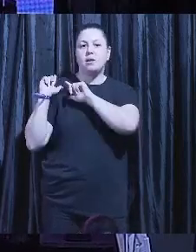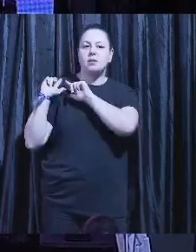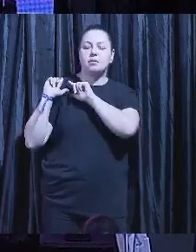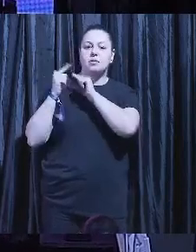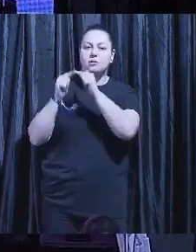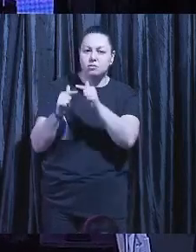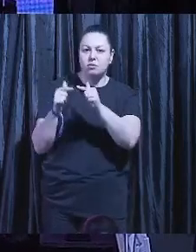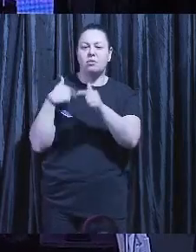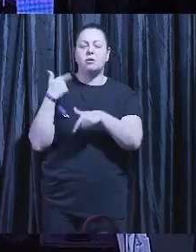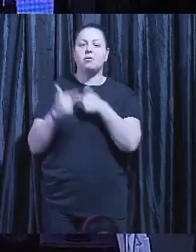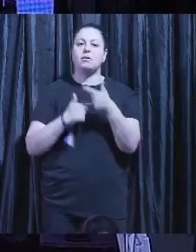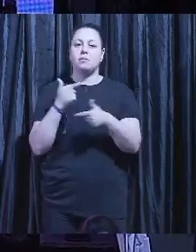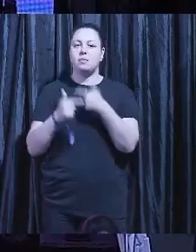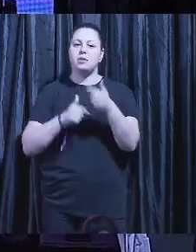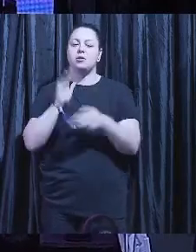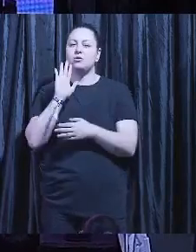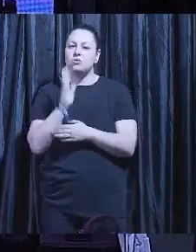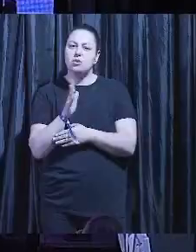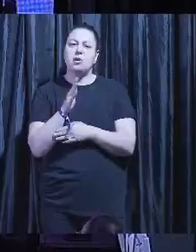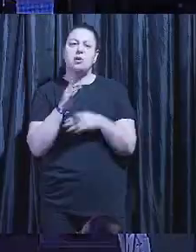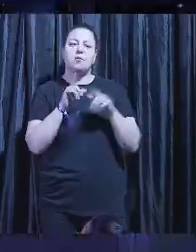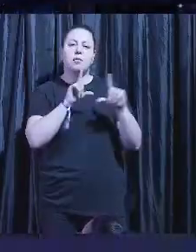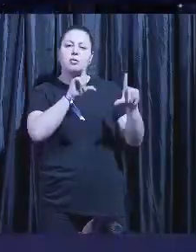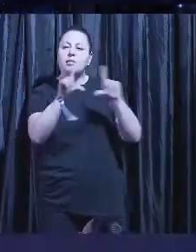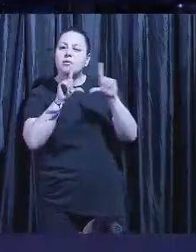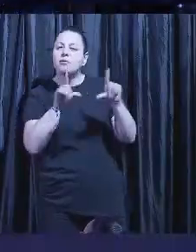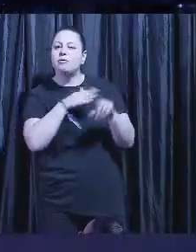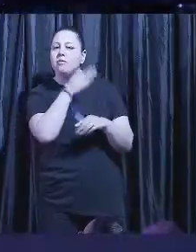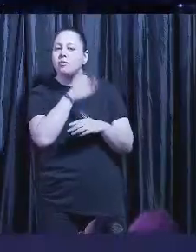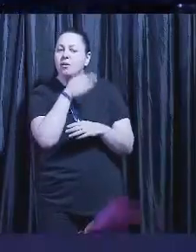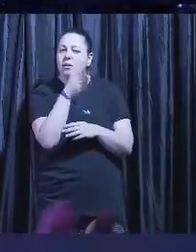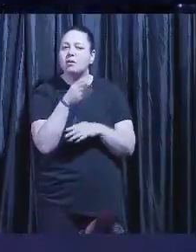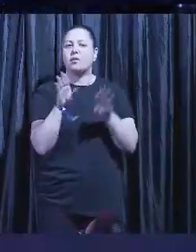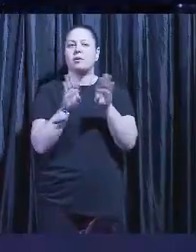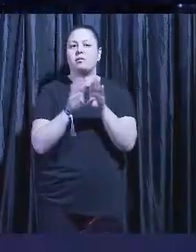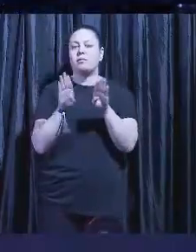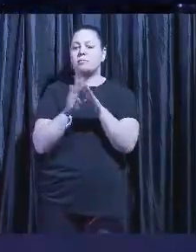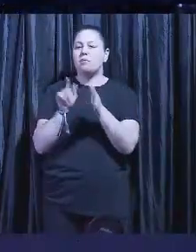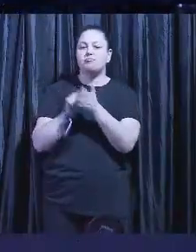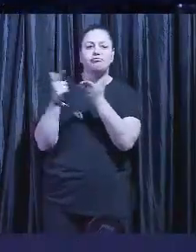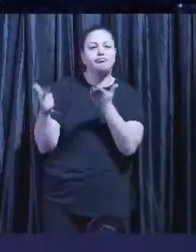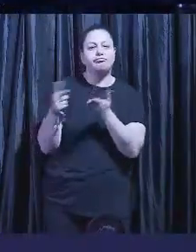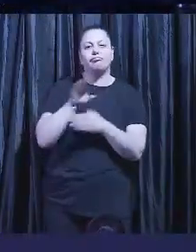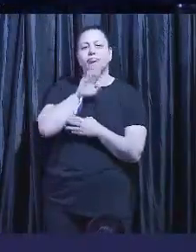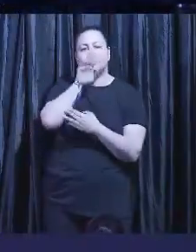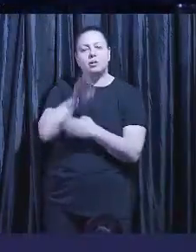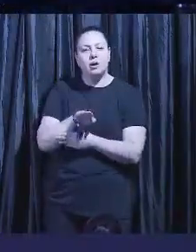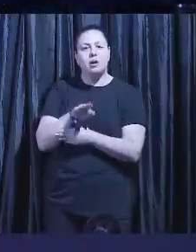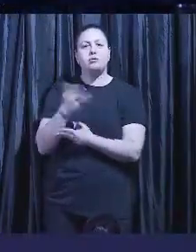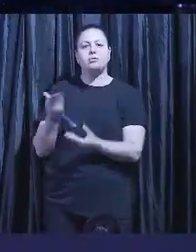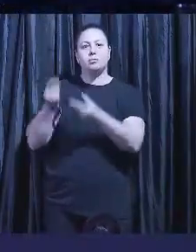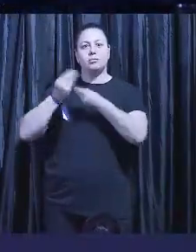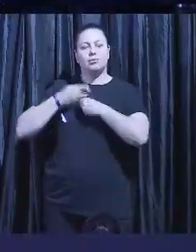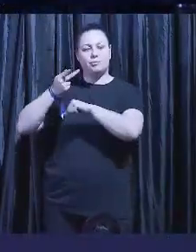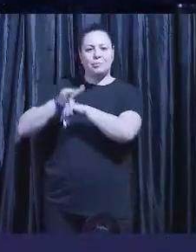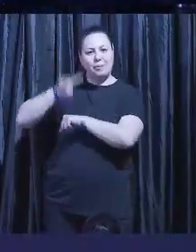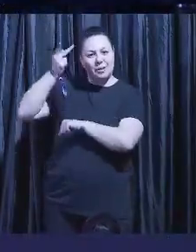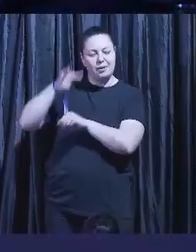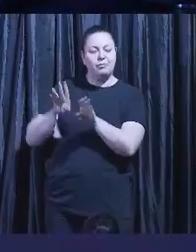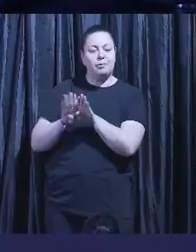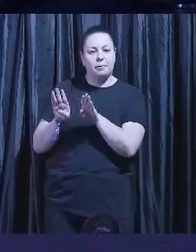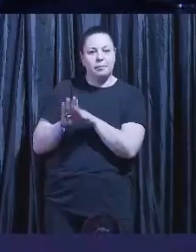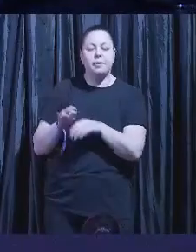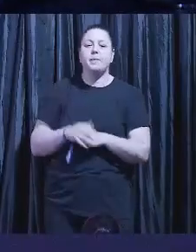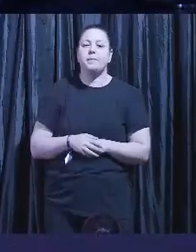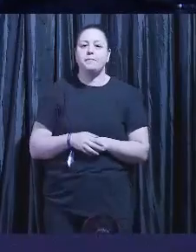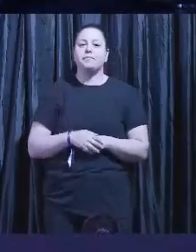eu trabalhei em algumas redes de TV, trabalhei impresso no Jornal à Tarde, ganhei esse prêmio Abdias do Nascimento.